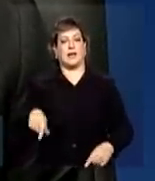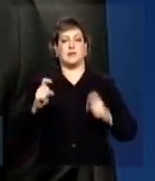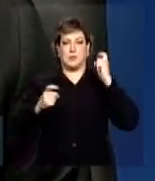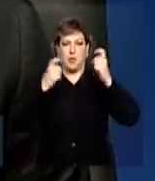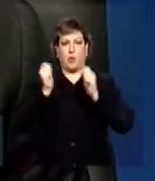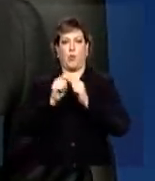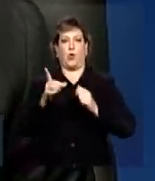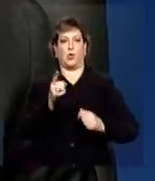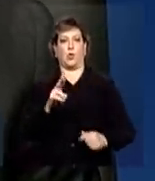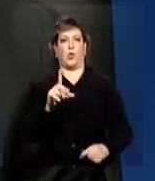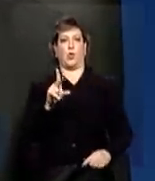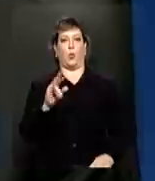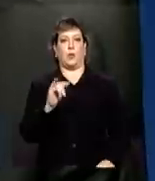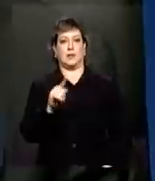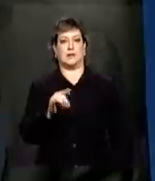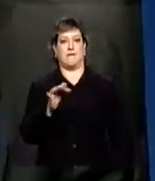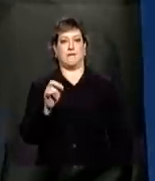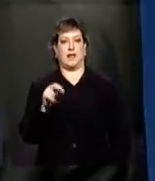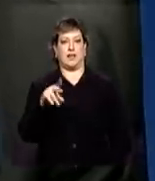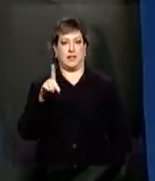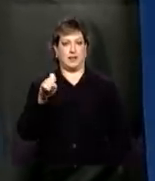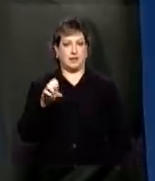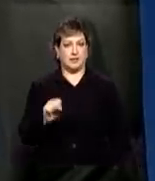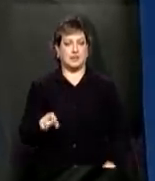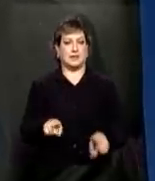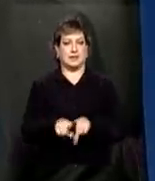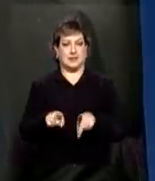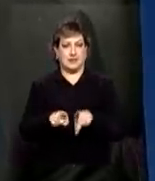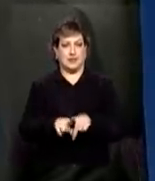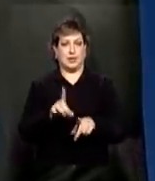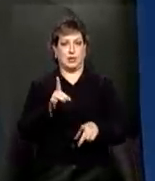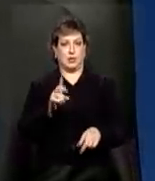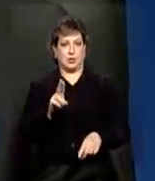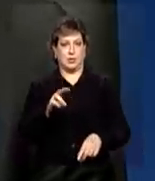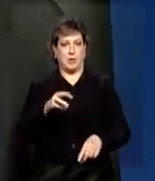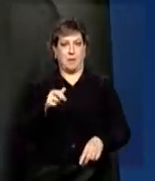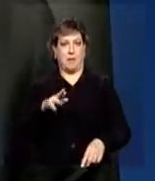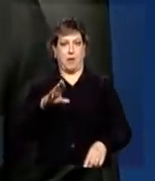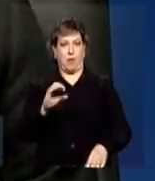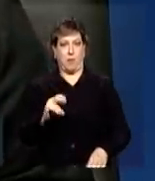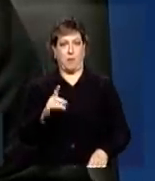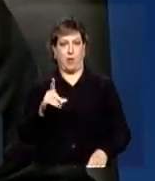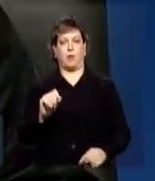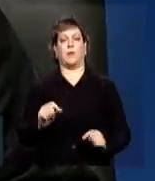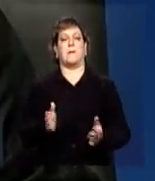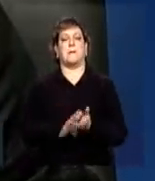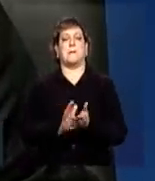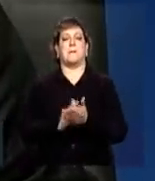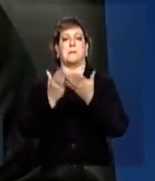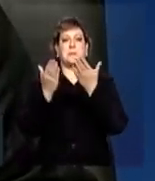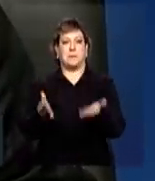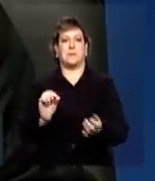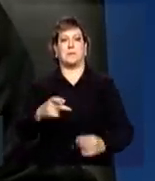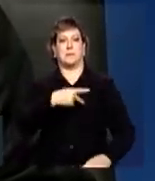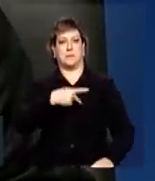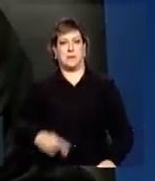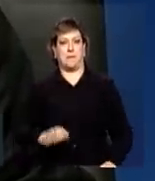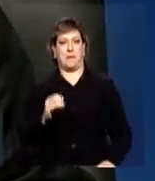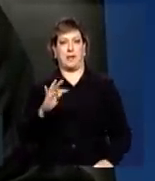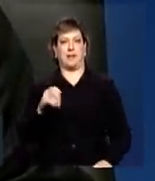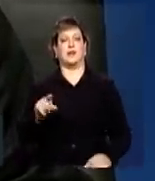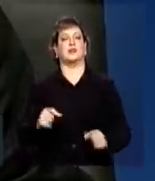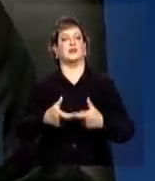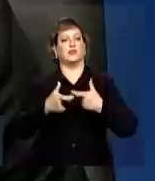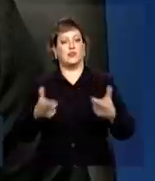o doutor Luiz Fernandes e o doutor Marco Paulo Deonero. Parabéns, presidente Blatter, pela